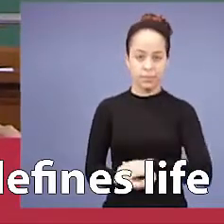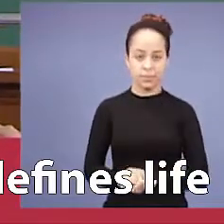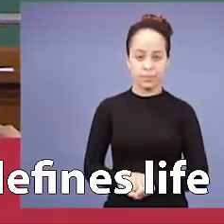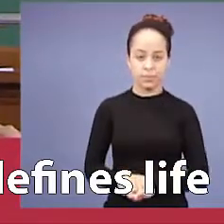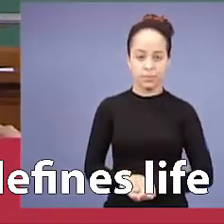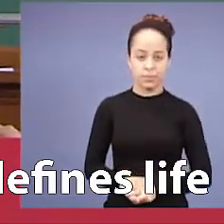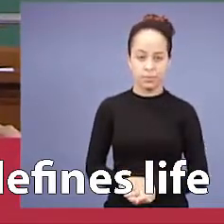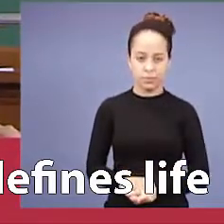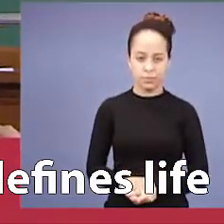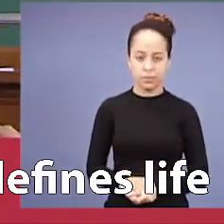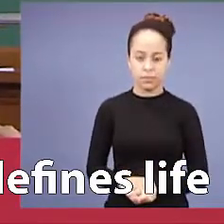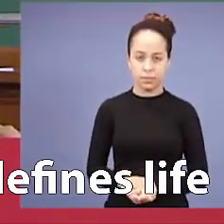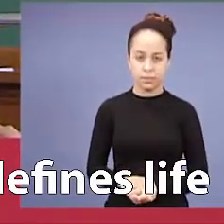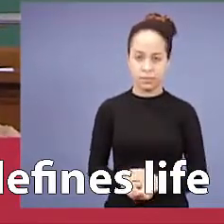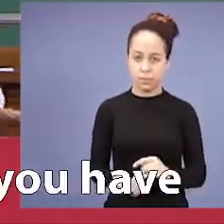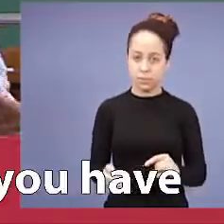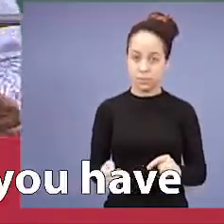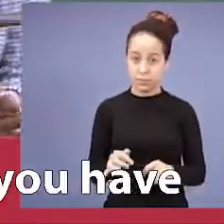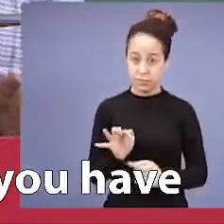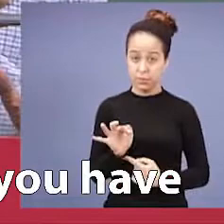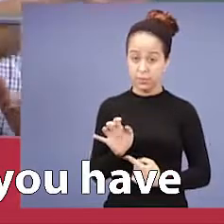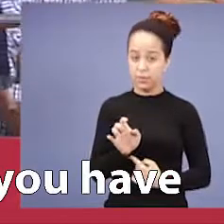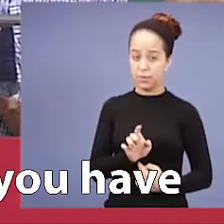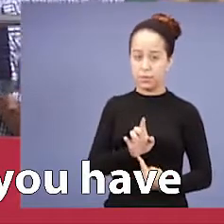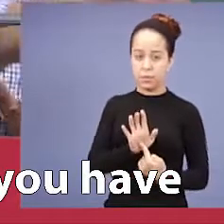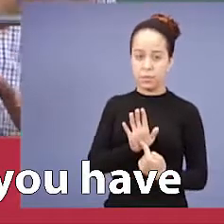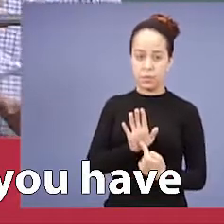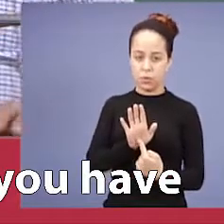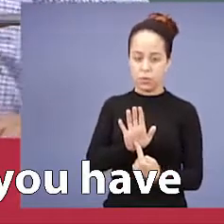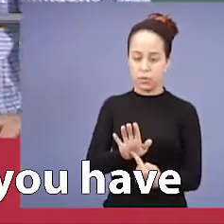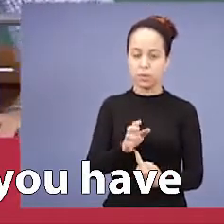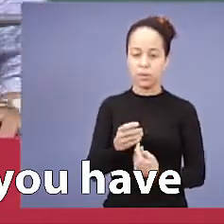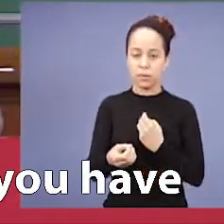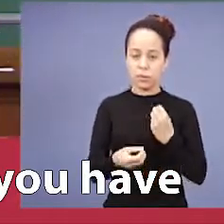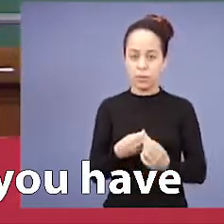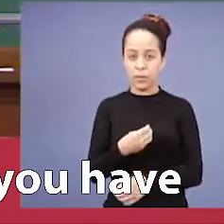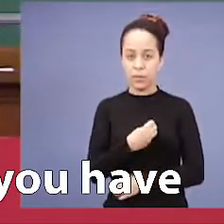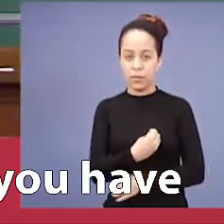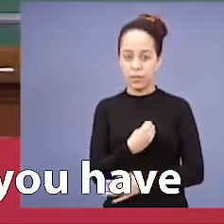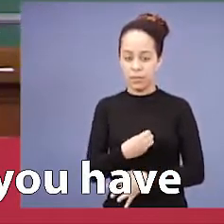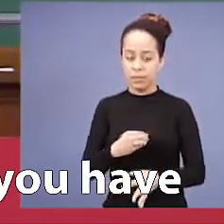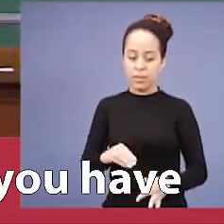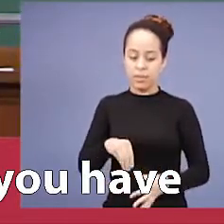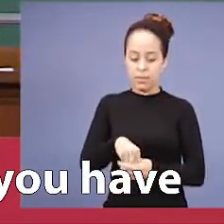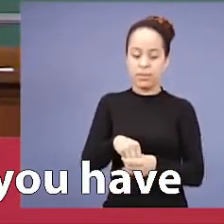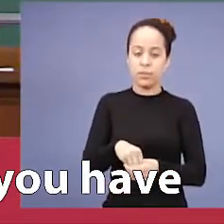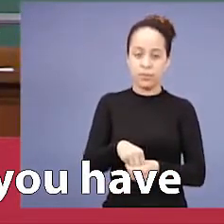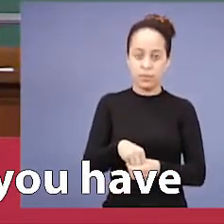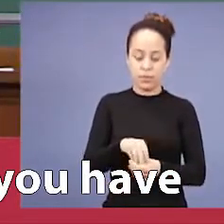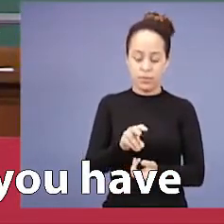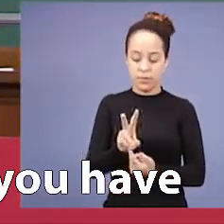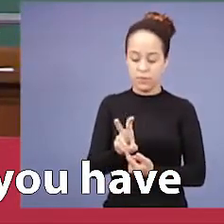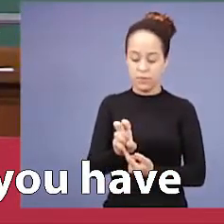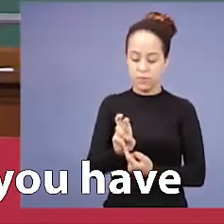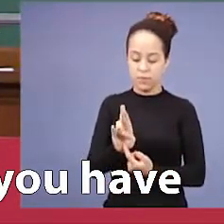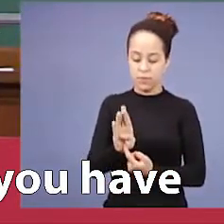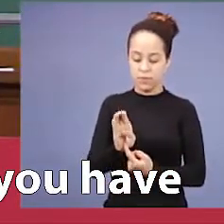definir a vida novela bo a sua vida